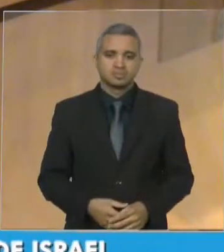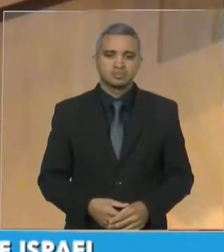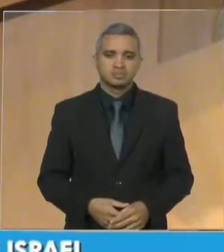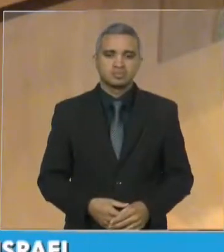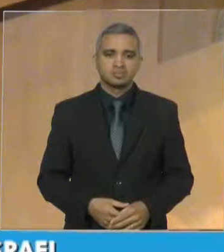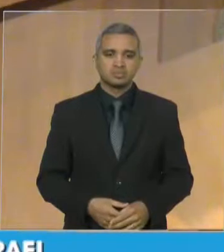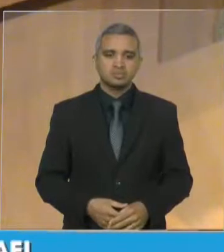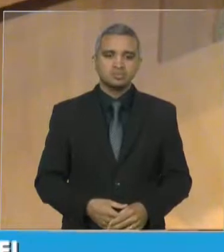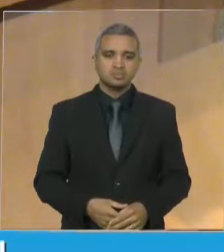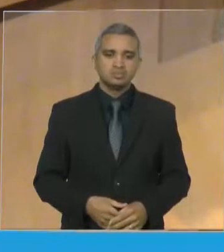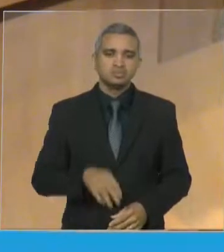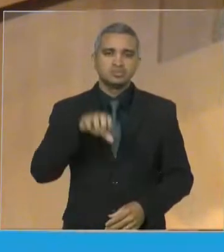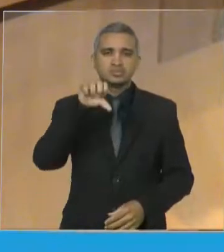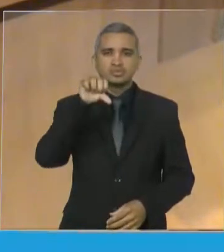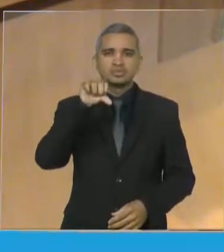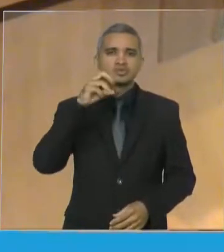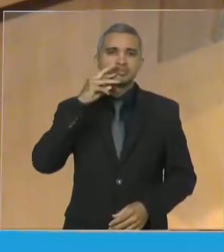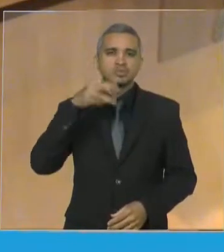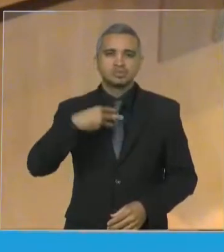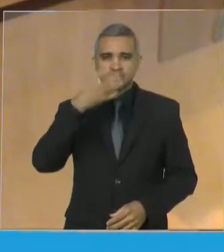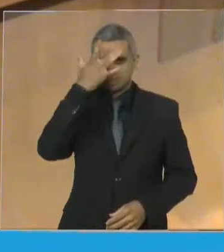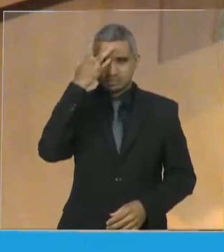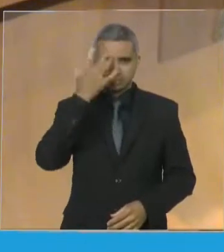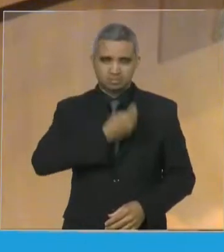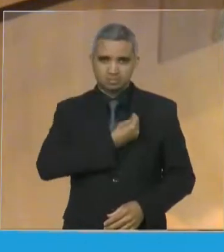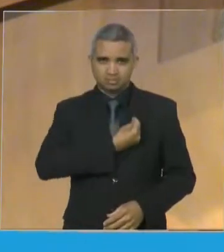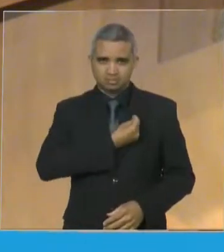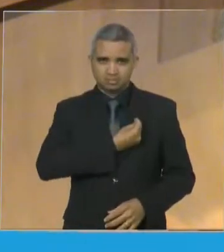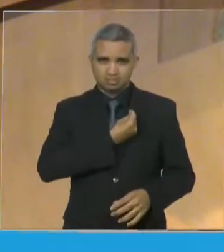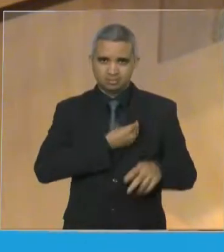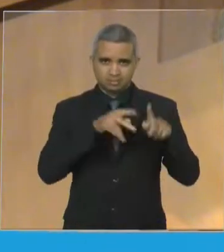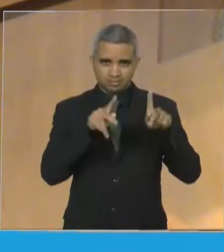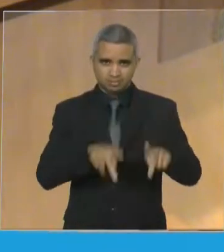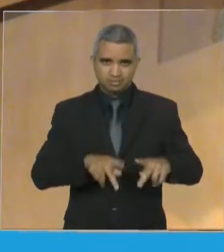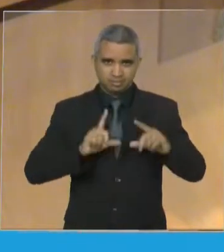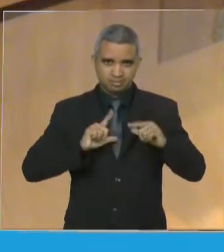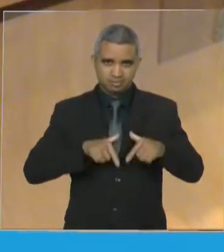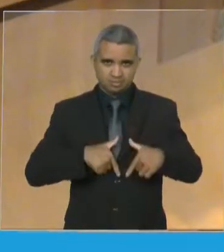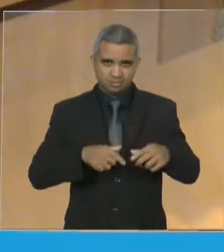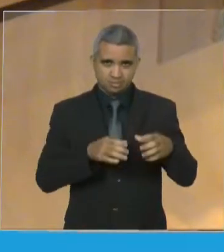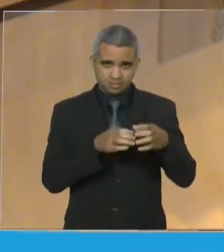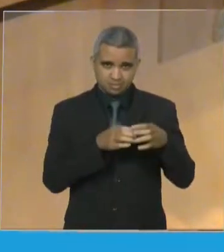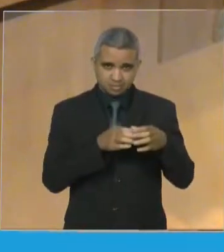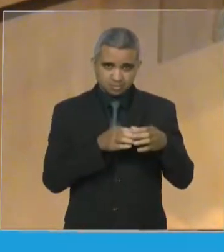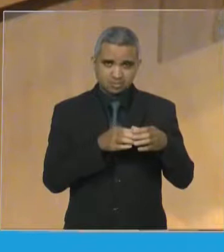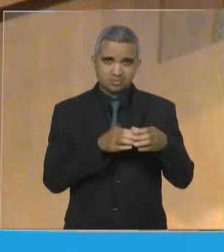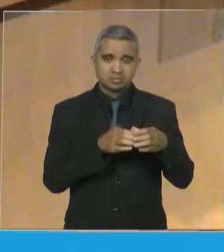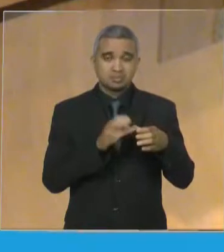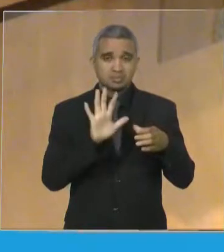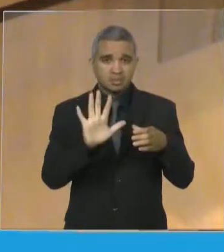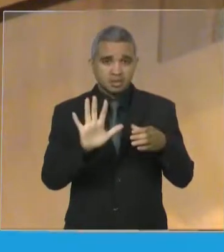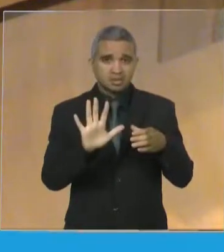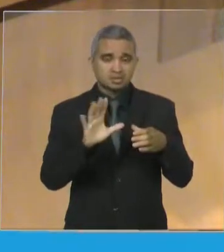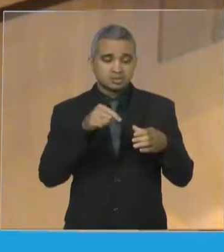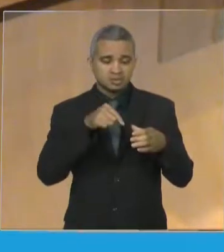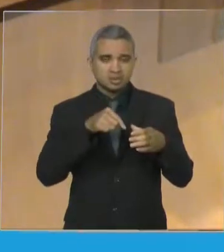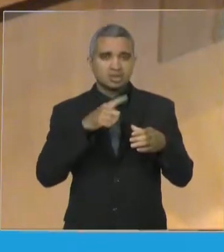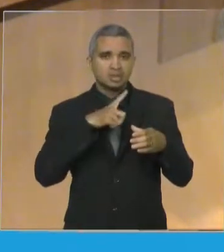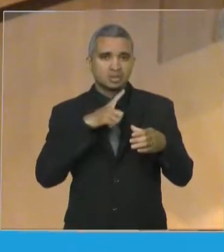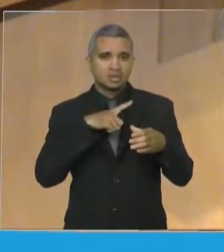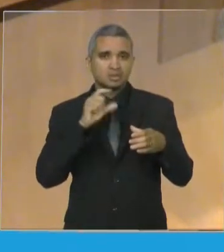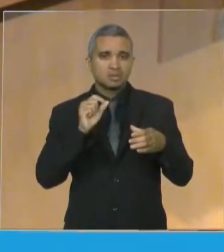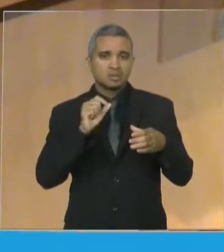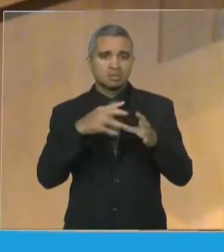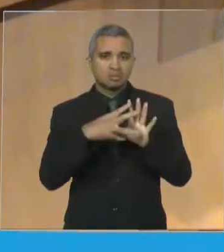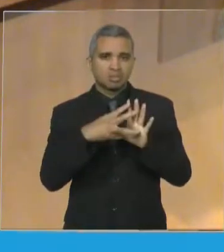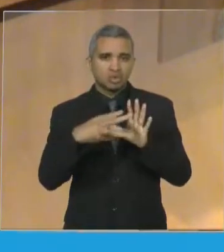9 milhões de habitantes hoje, entretanto, um povo que tem sido exemplo,